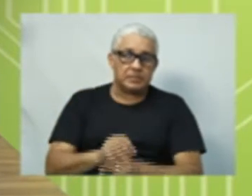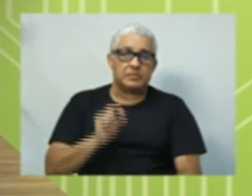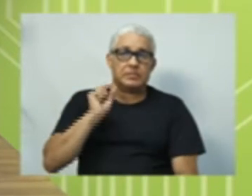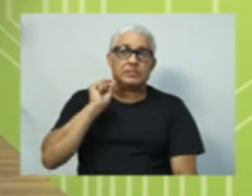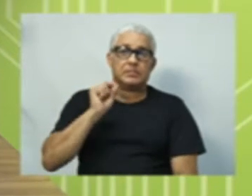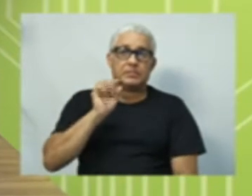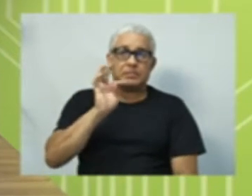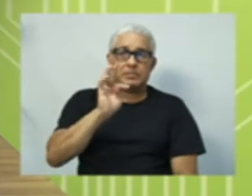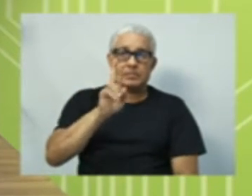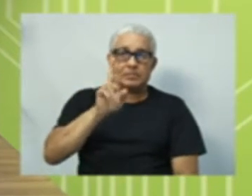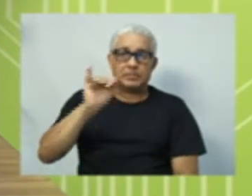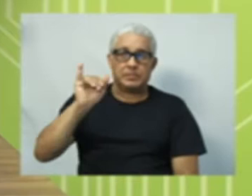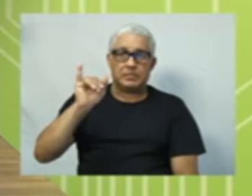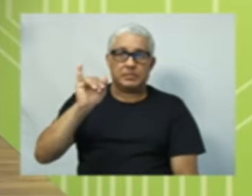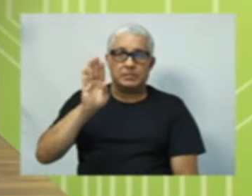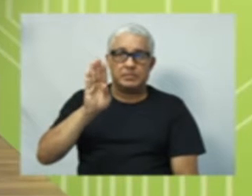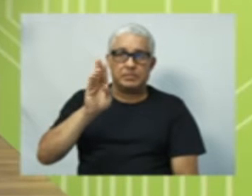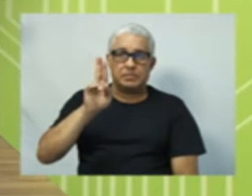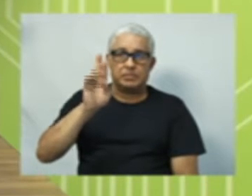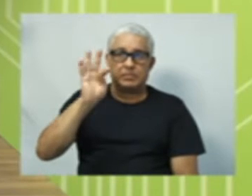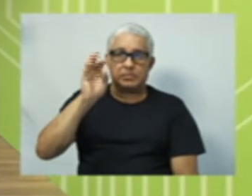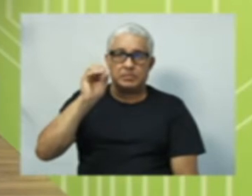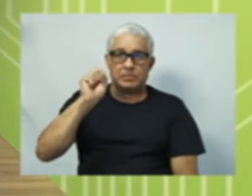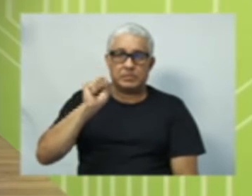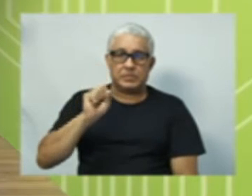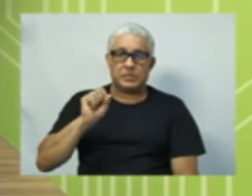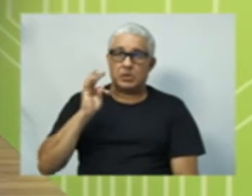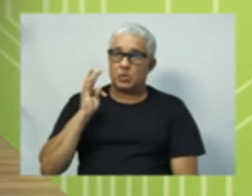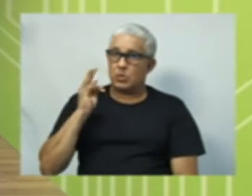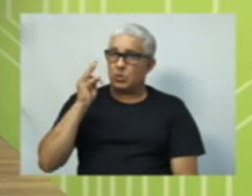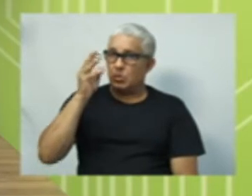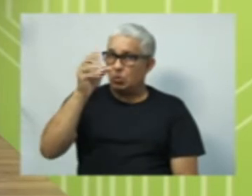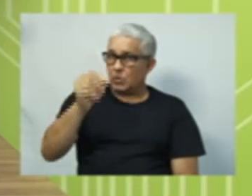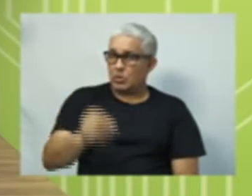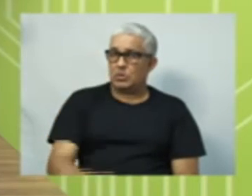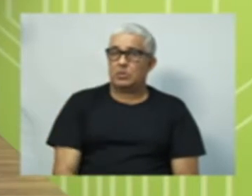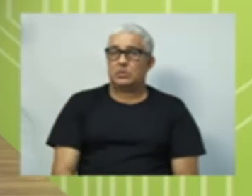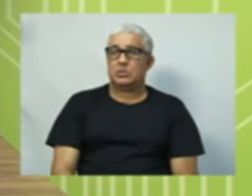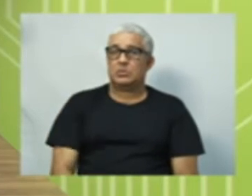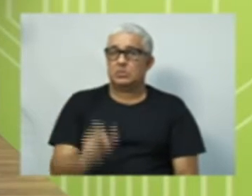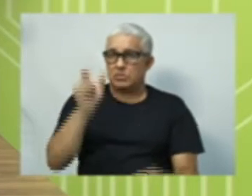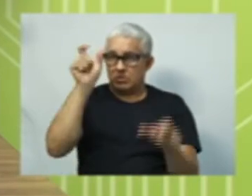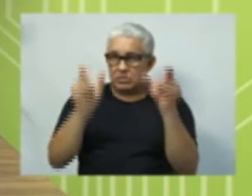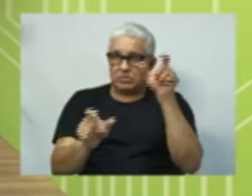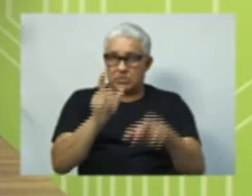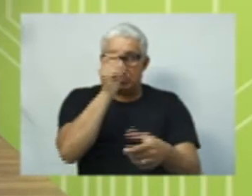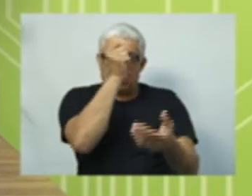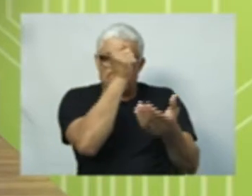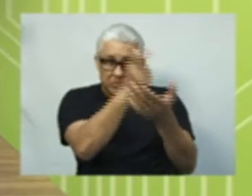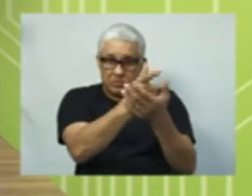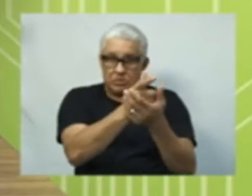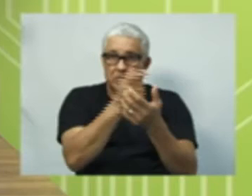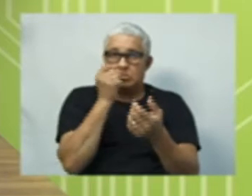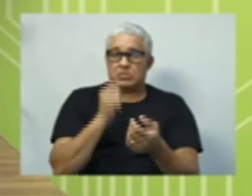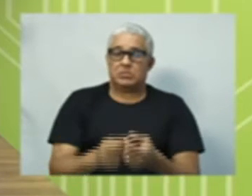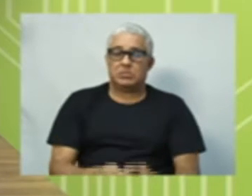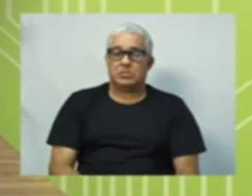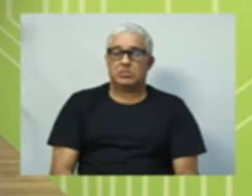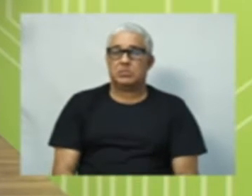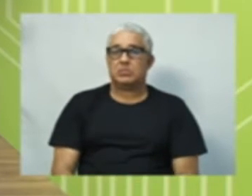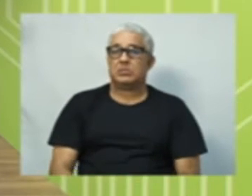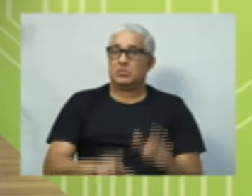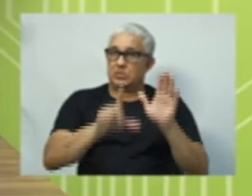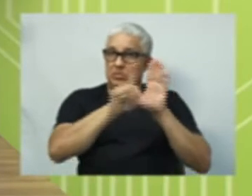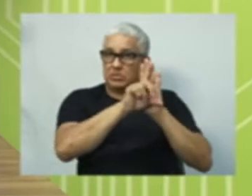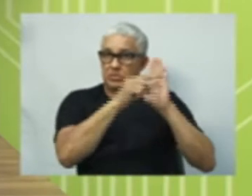são tributos? Tributos, tudo que o contribuinte paga, né, tem que estar como? Em forma de